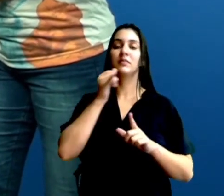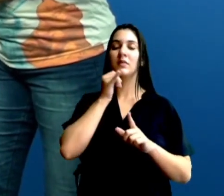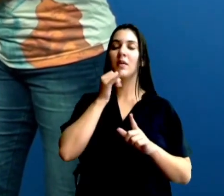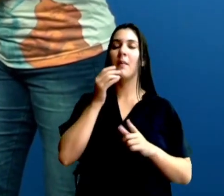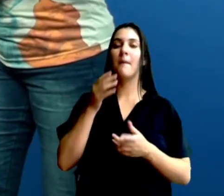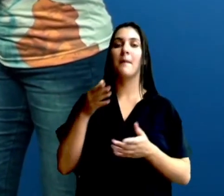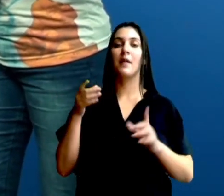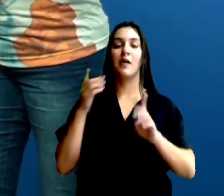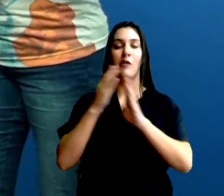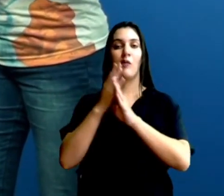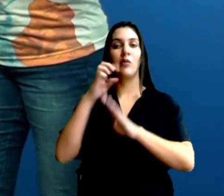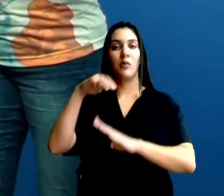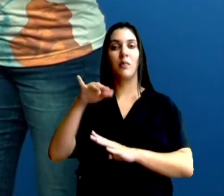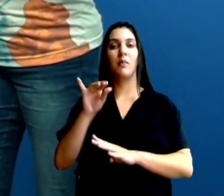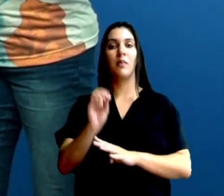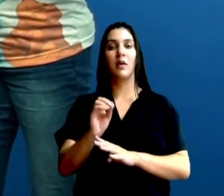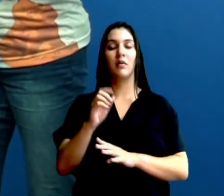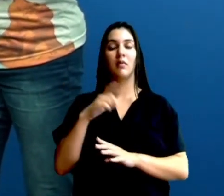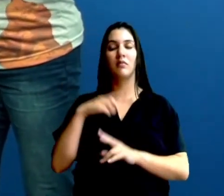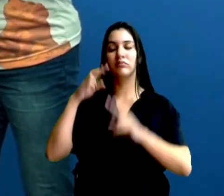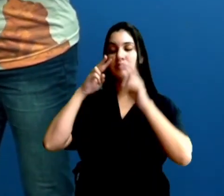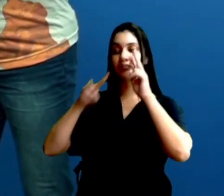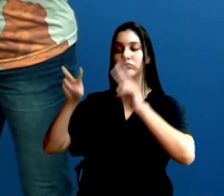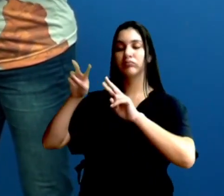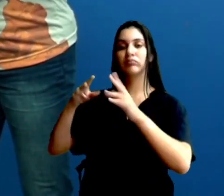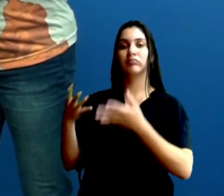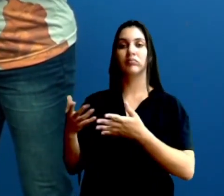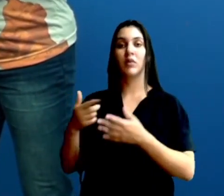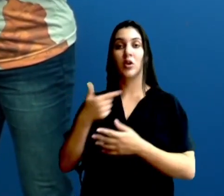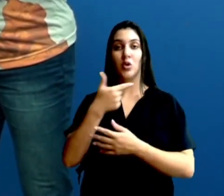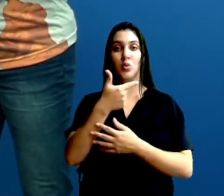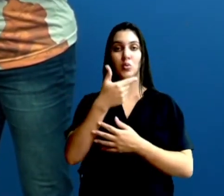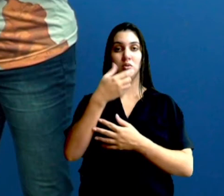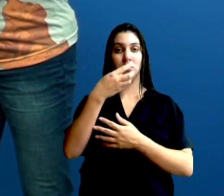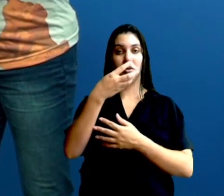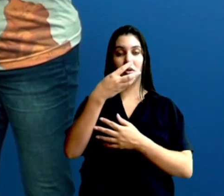março, abril, maio. Olha maio onde está?